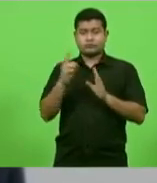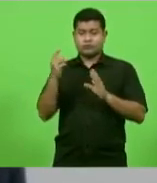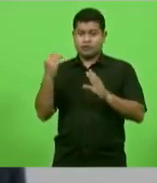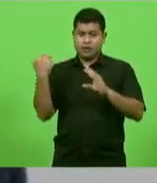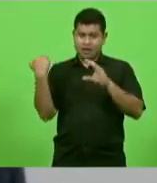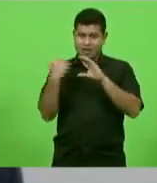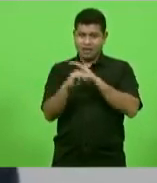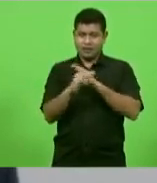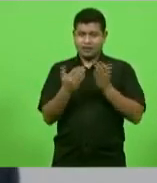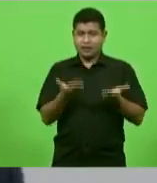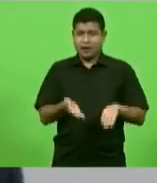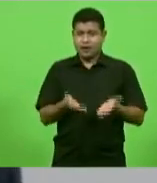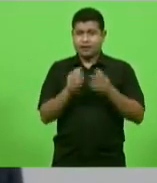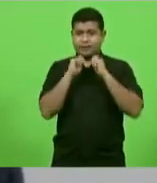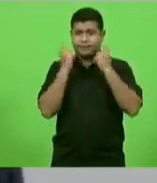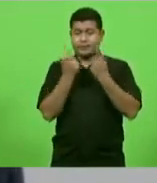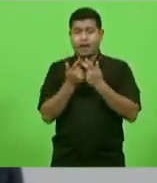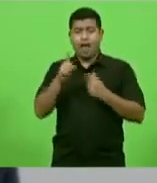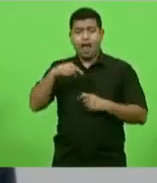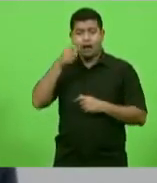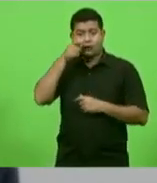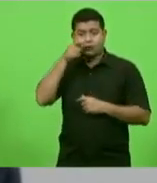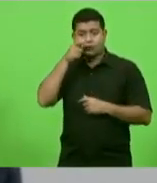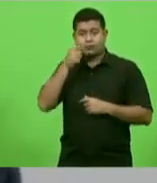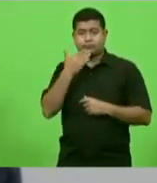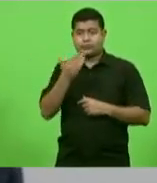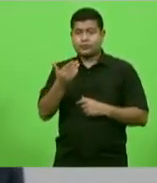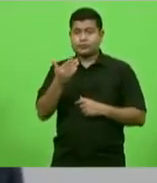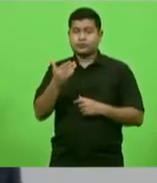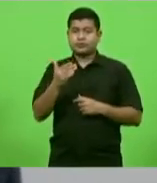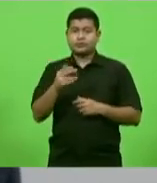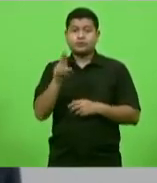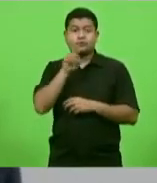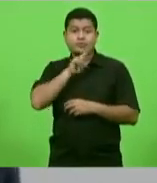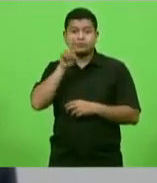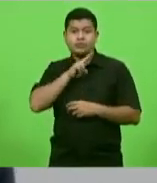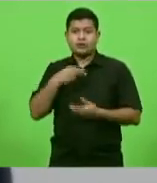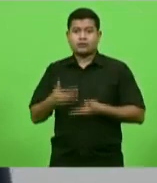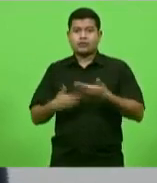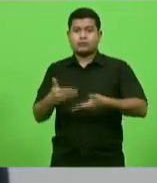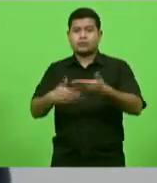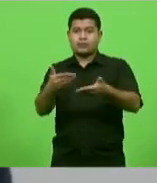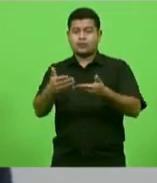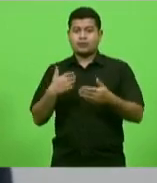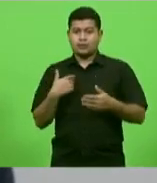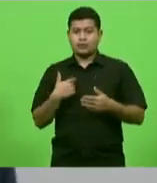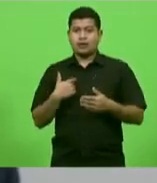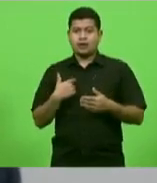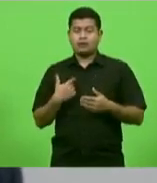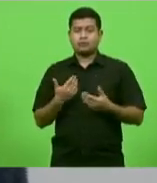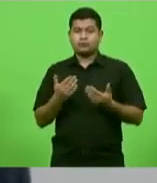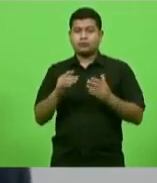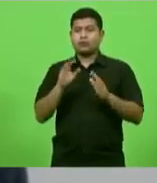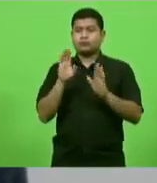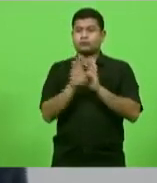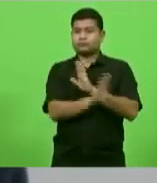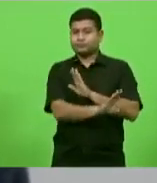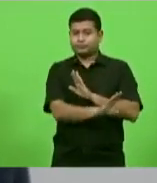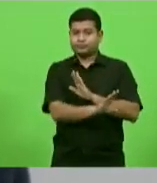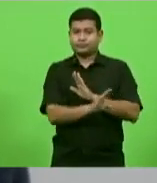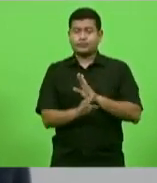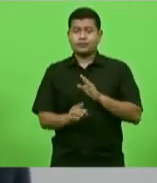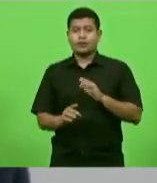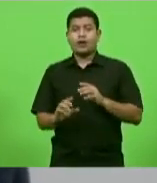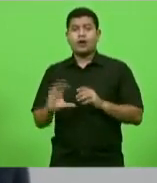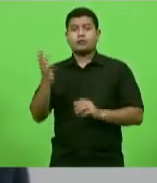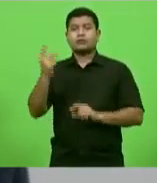que era acompanhado, por incrível que pareça, de um pedido de urgência para a tramitação, foi ela abortada.